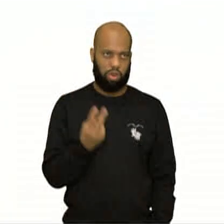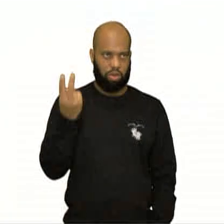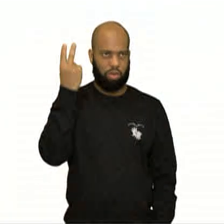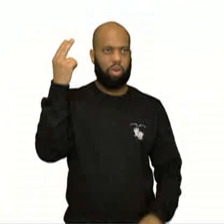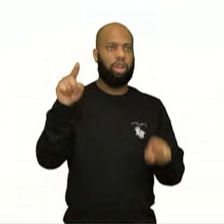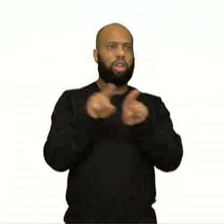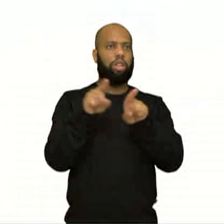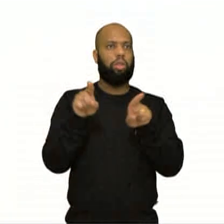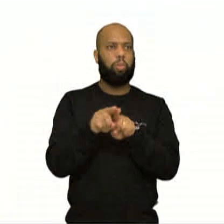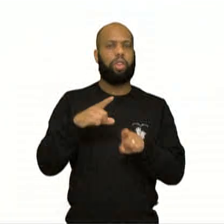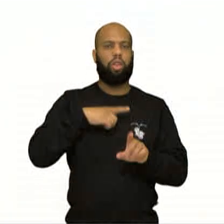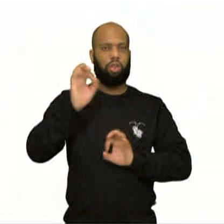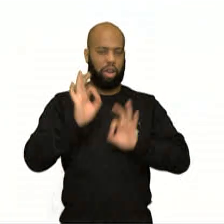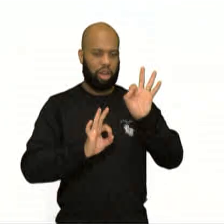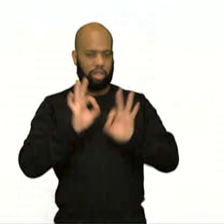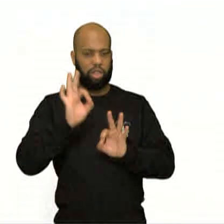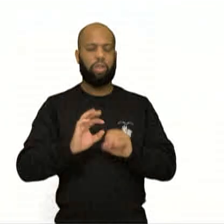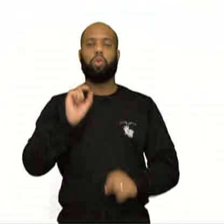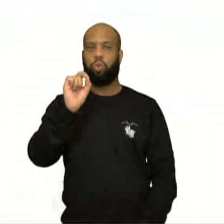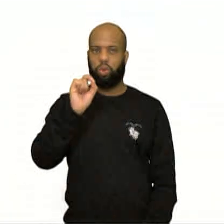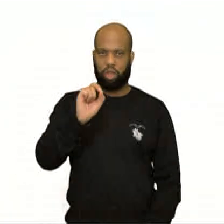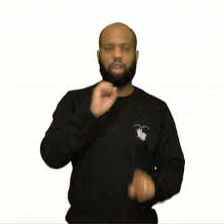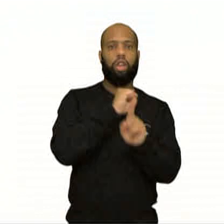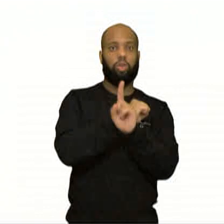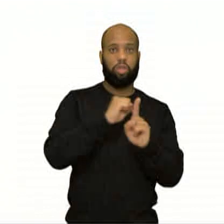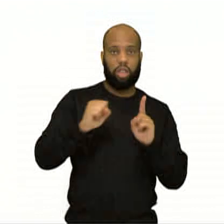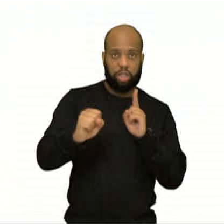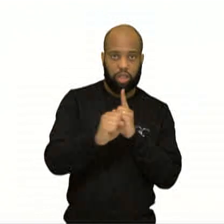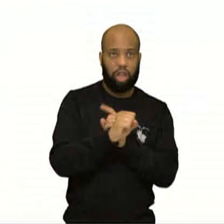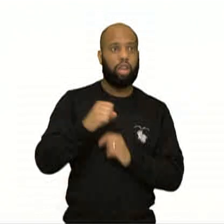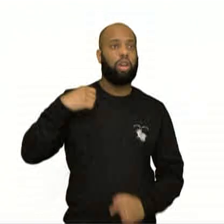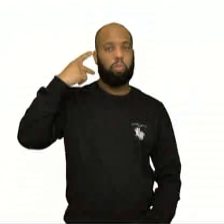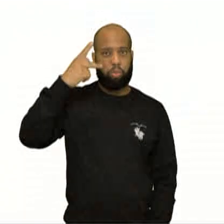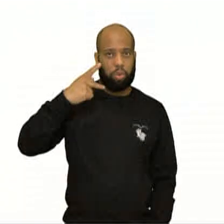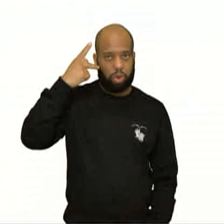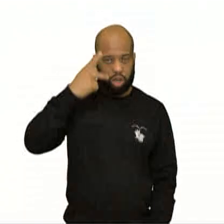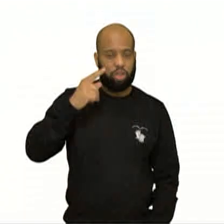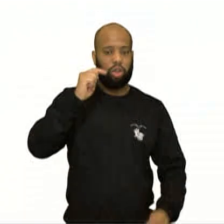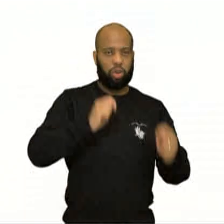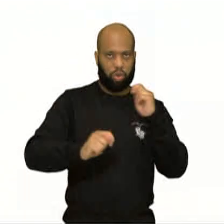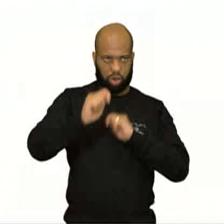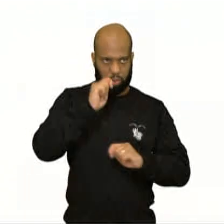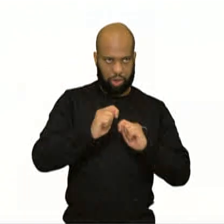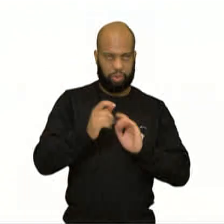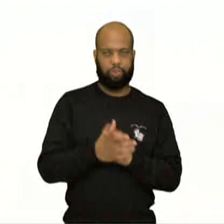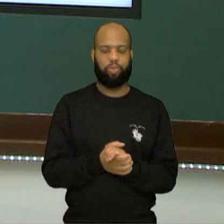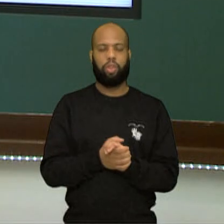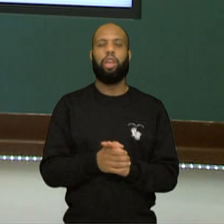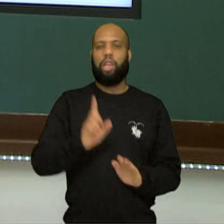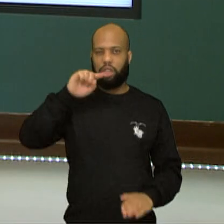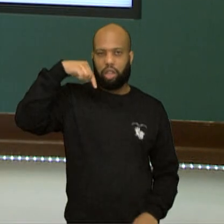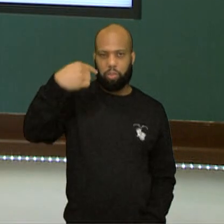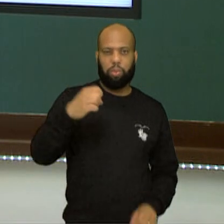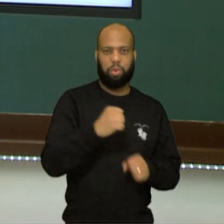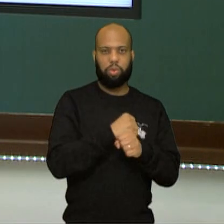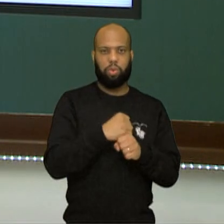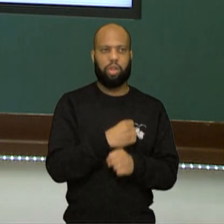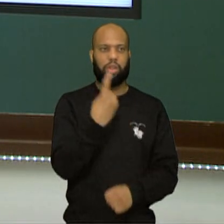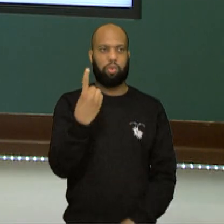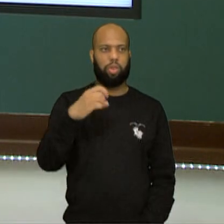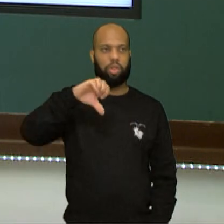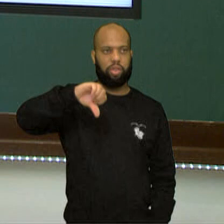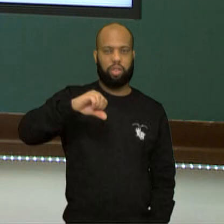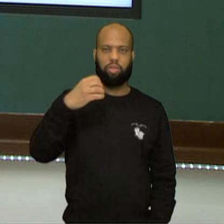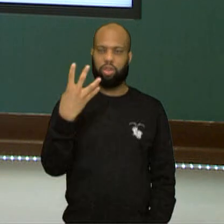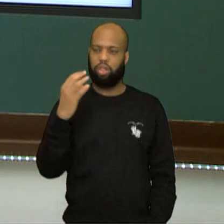sociais, políticos e econômicos. Daí, lá em 48, veja, 45 veio a ONU. Em 48 veio a